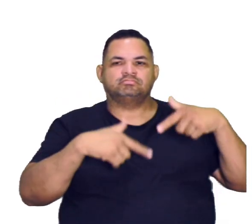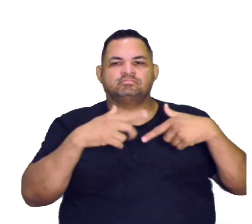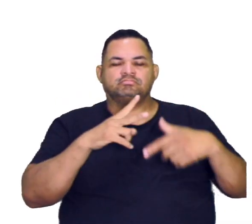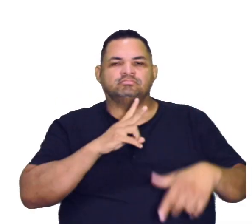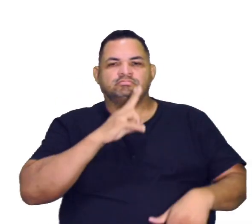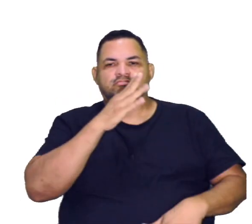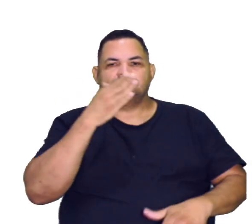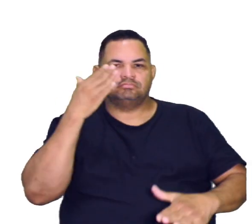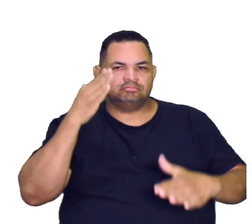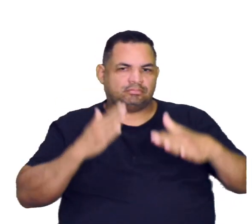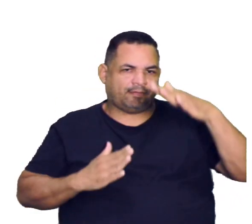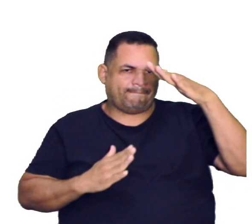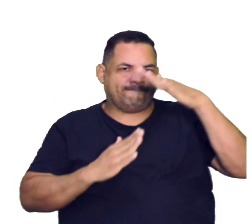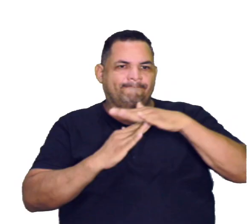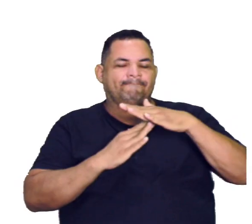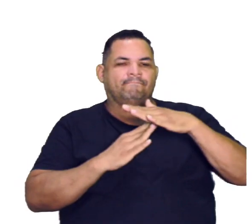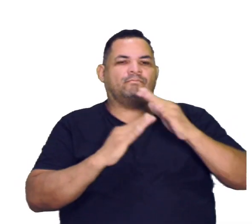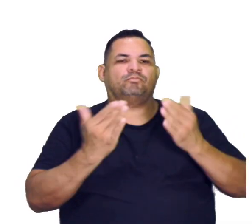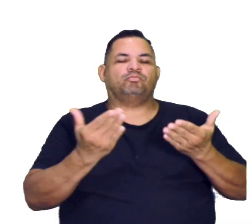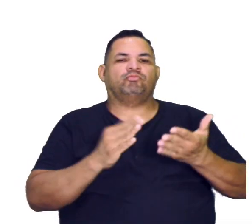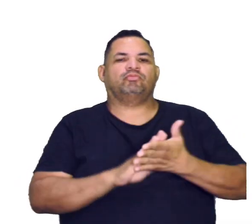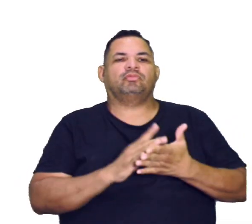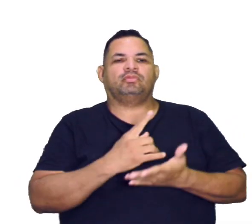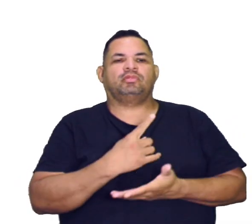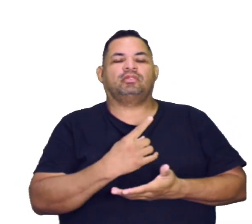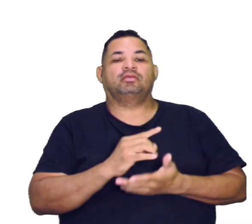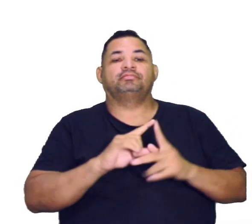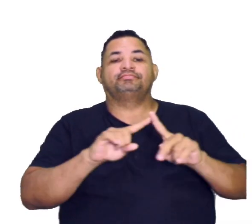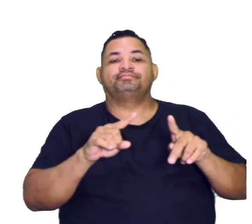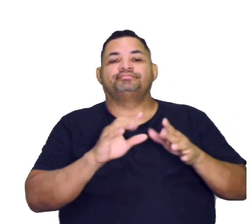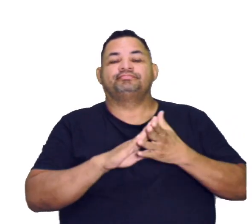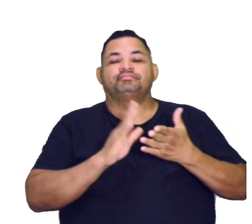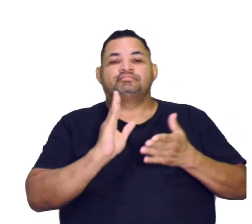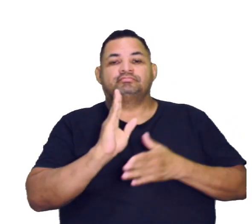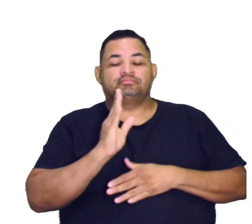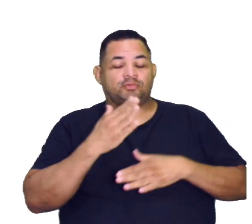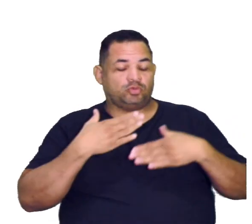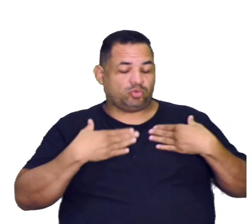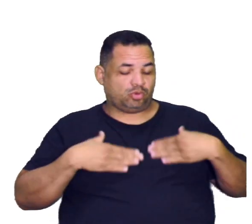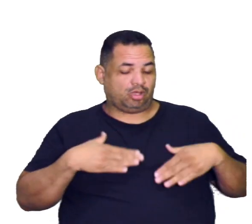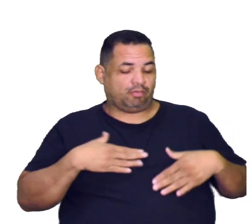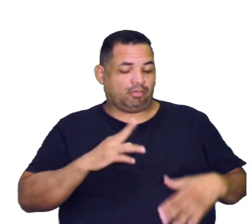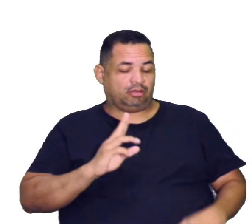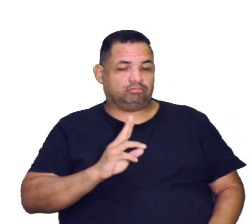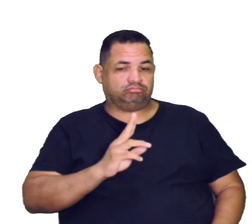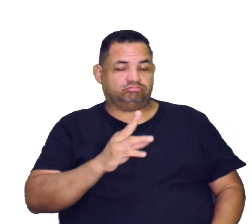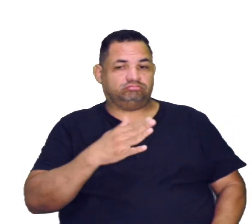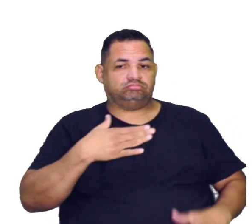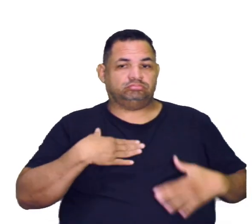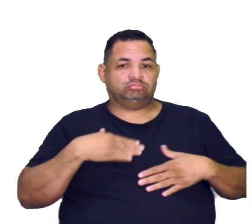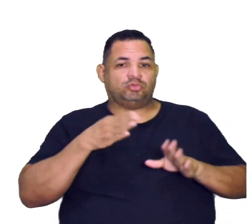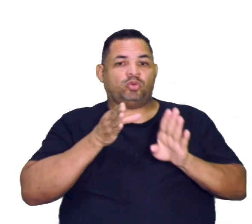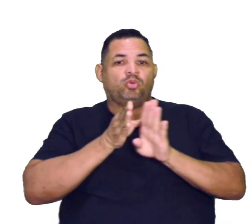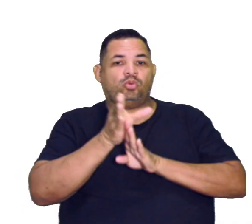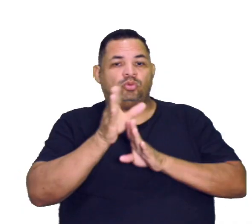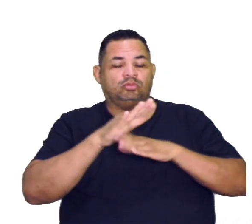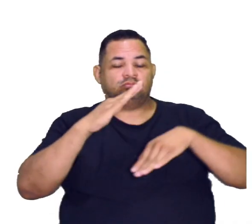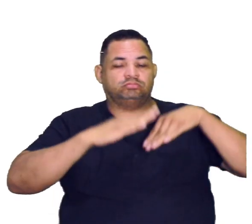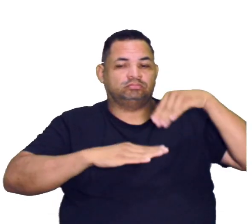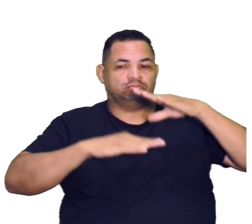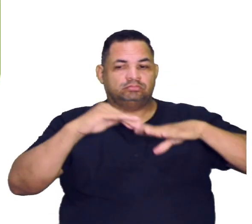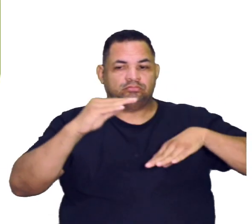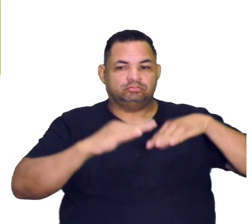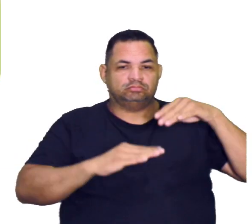força máxima, tá? Do que a gente suporta, mas a gente vai sempre com cautela, tá? Sempre orientado por um